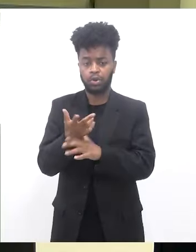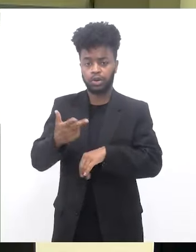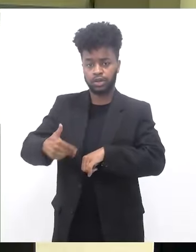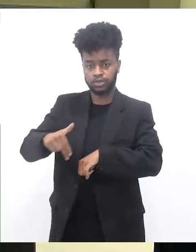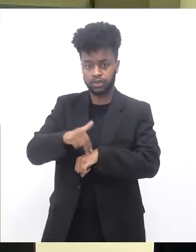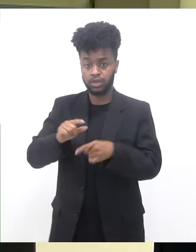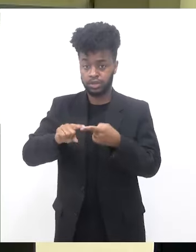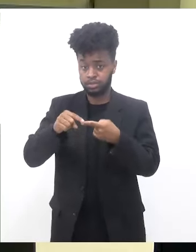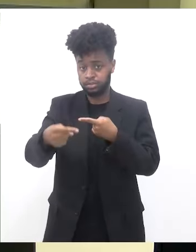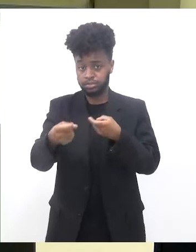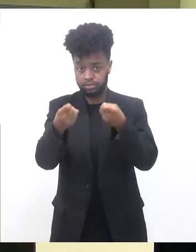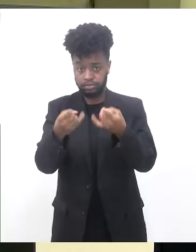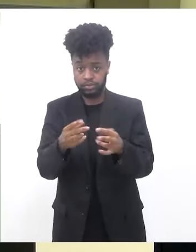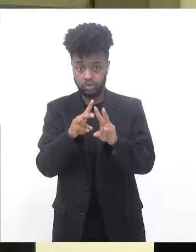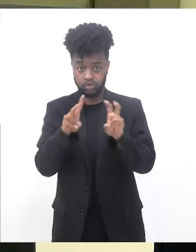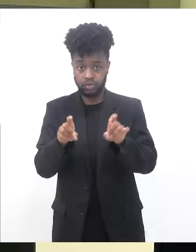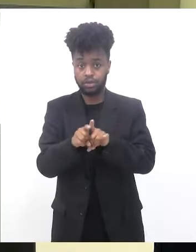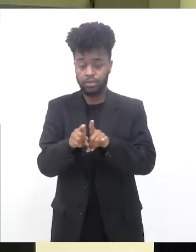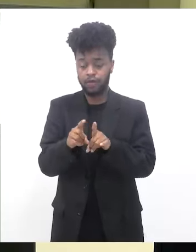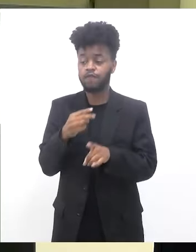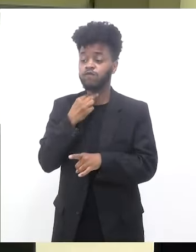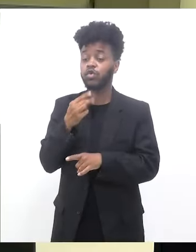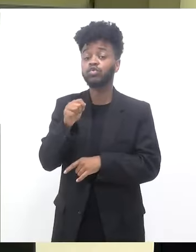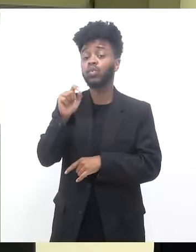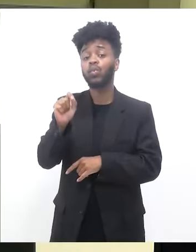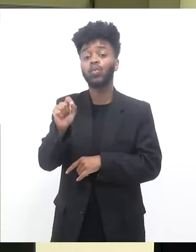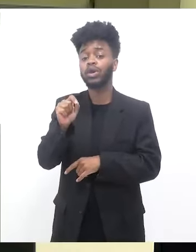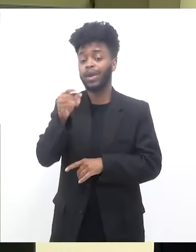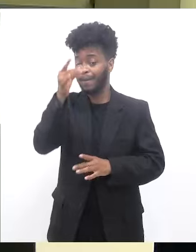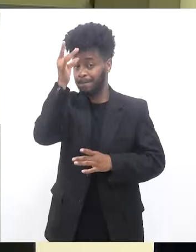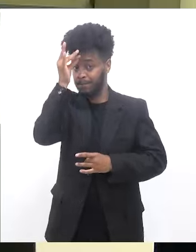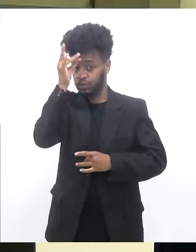isso, e de quem ela faz a voz também, de várias